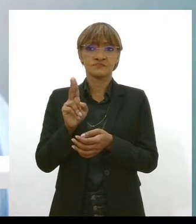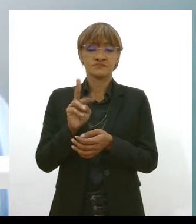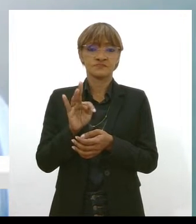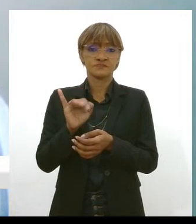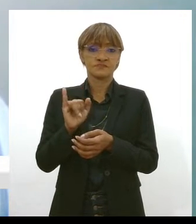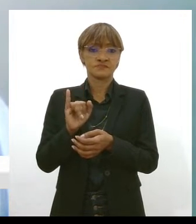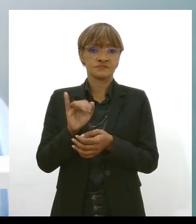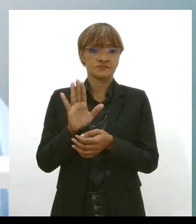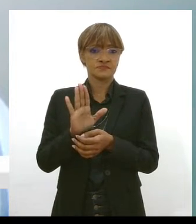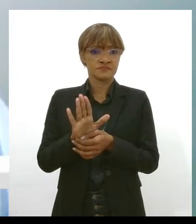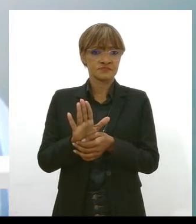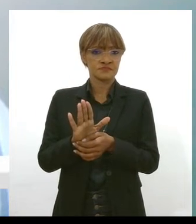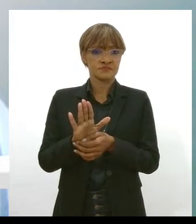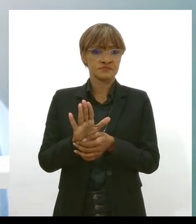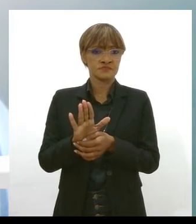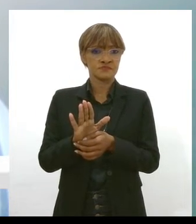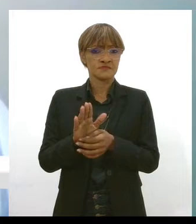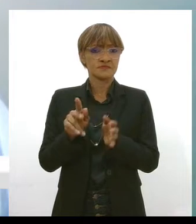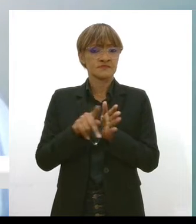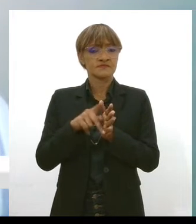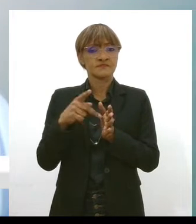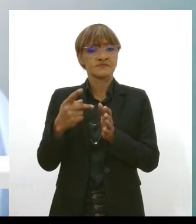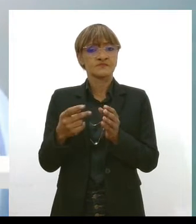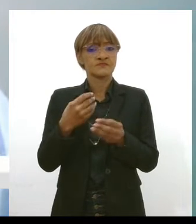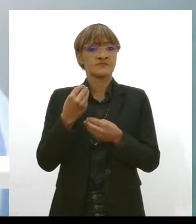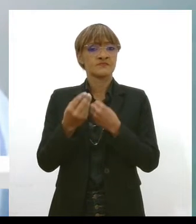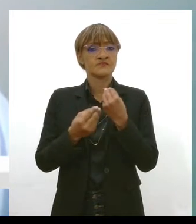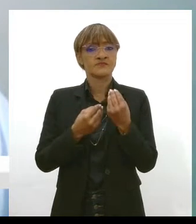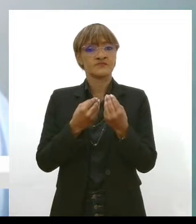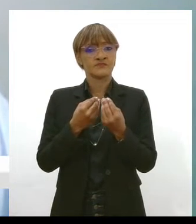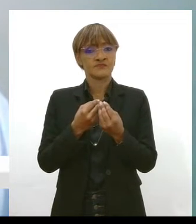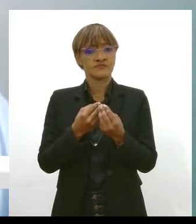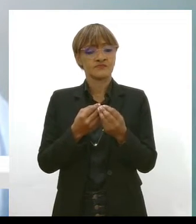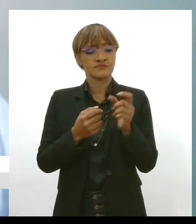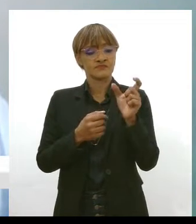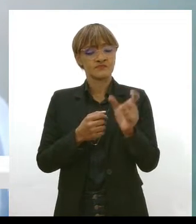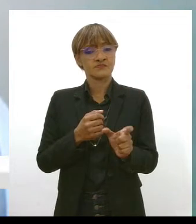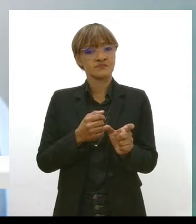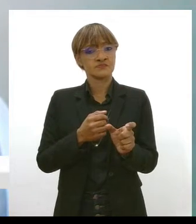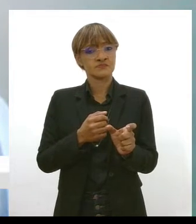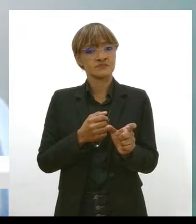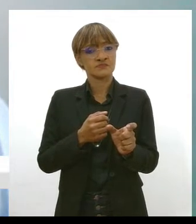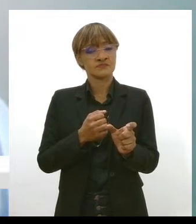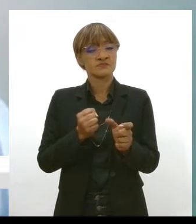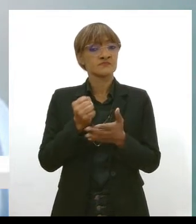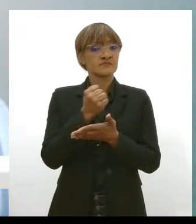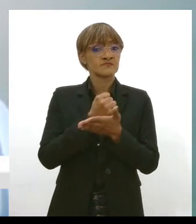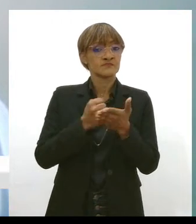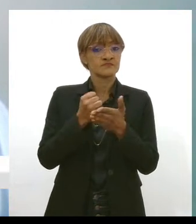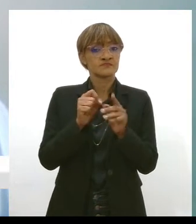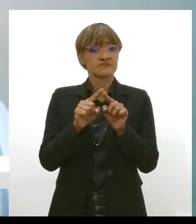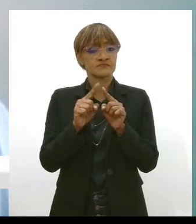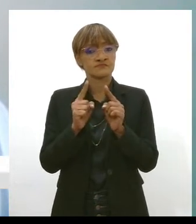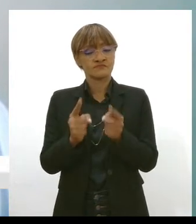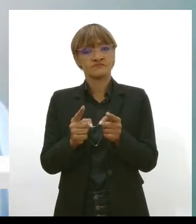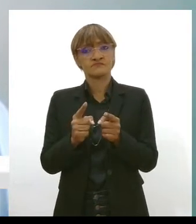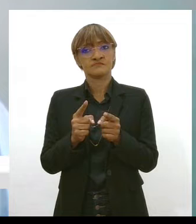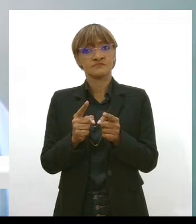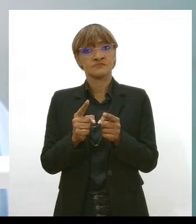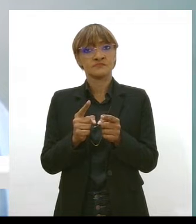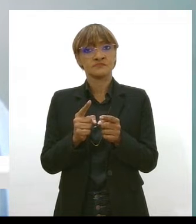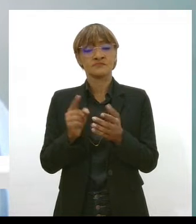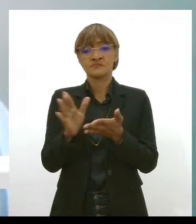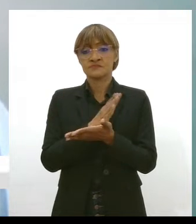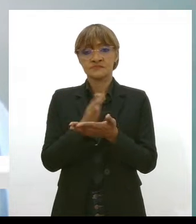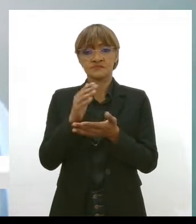é uma prestação de serviço da atenção básica, mas que muitas mulheres buscam essa atenção, né,